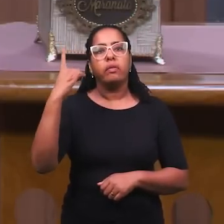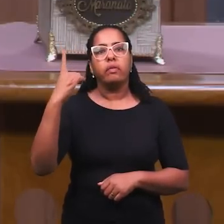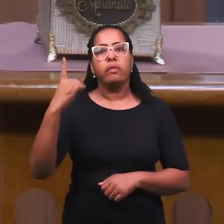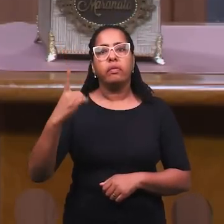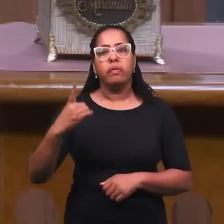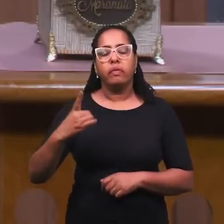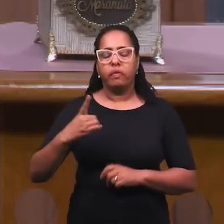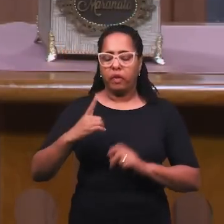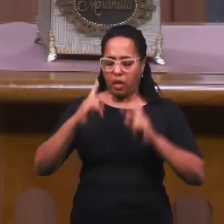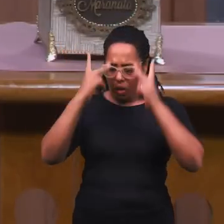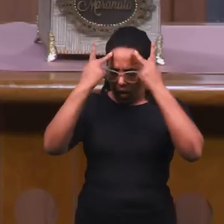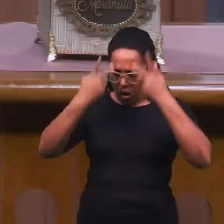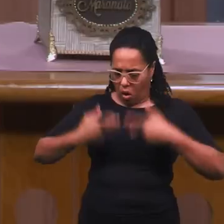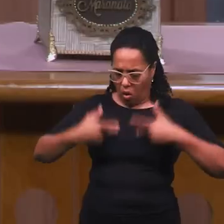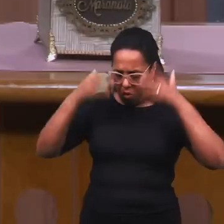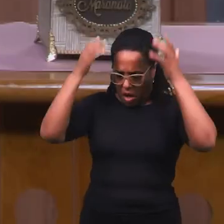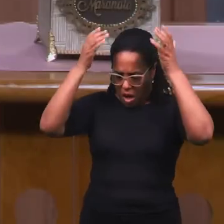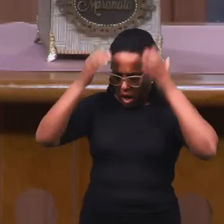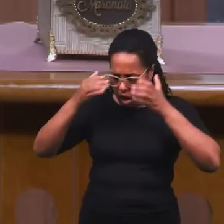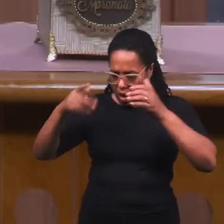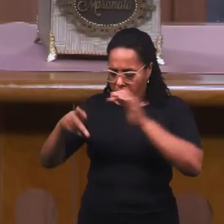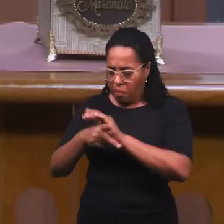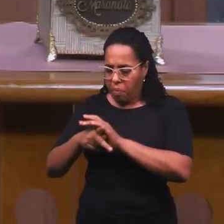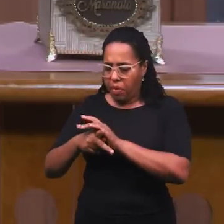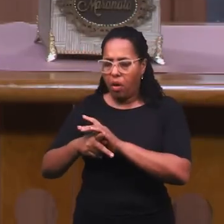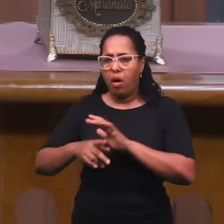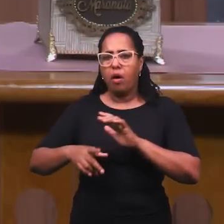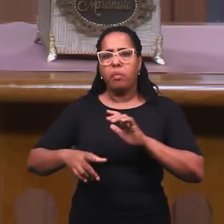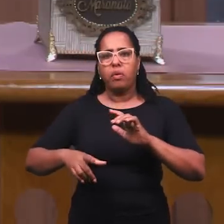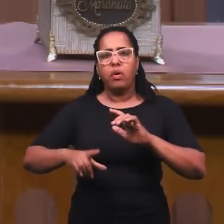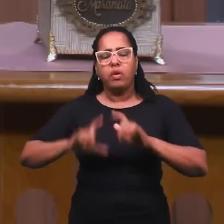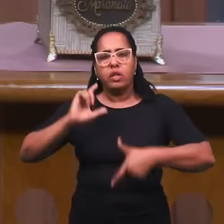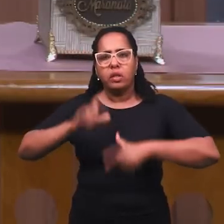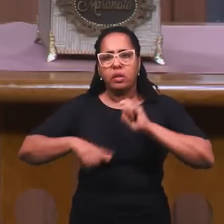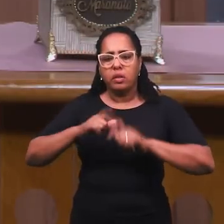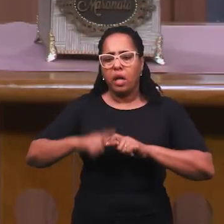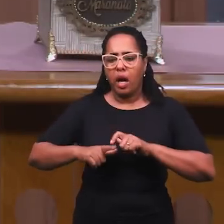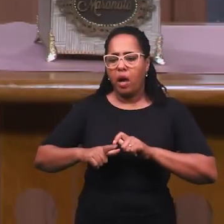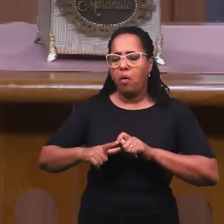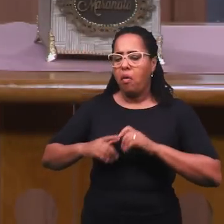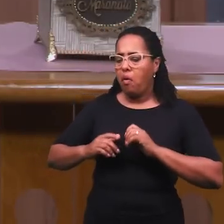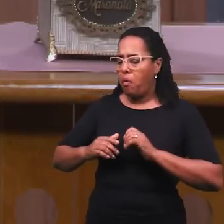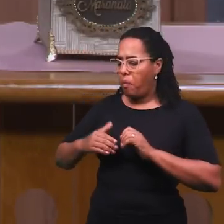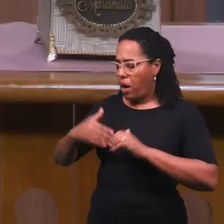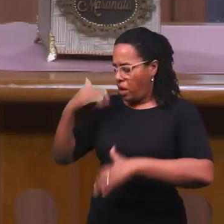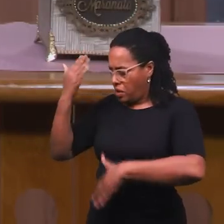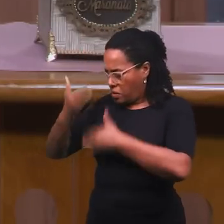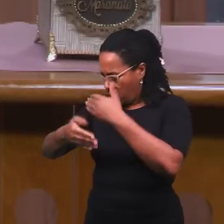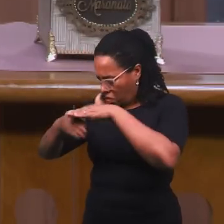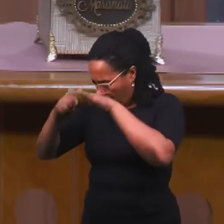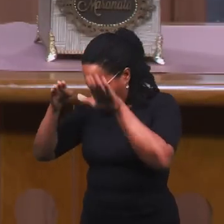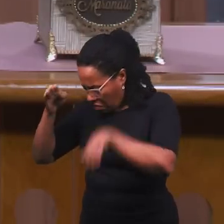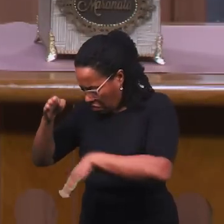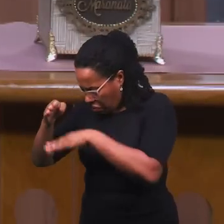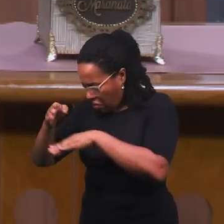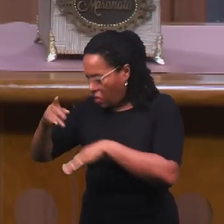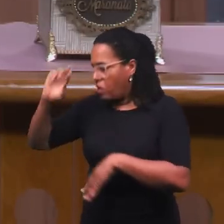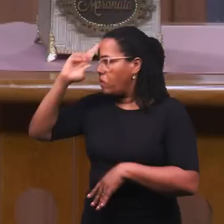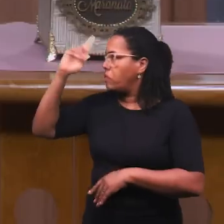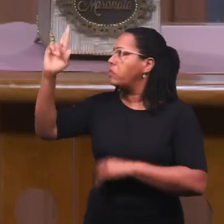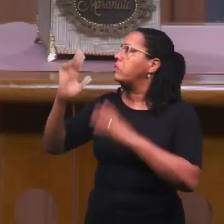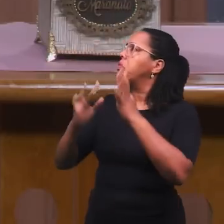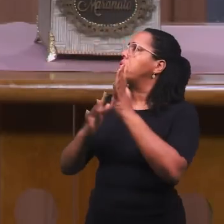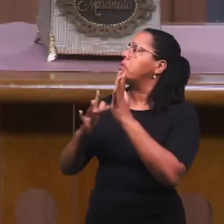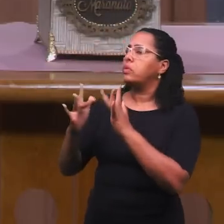ele deixa aquela posição de homem, de rei de Israel, mas se posiciona ali profeticamente, como o